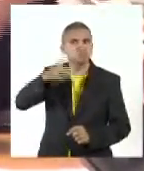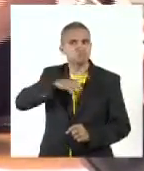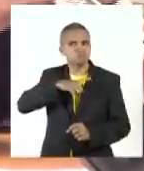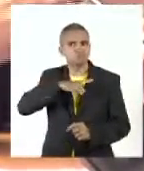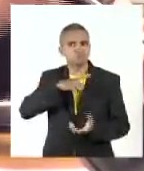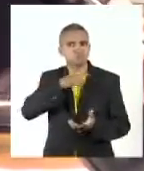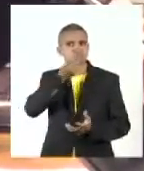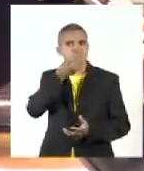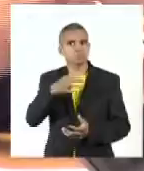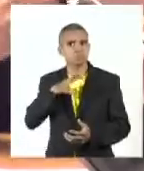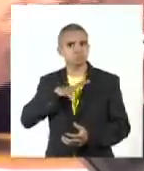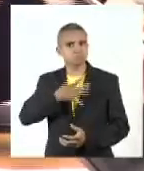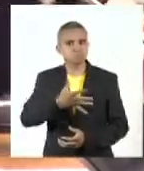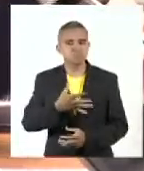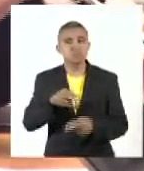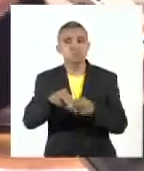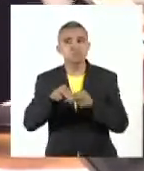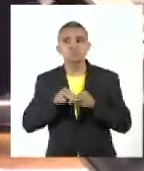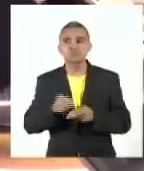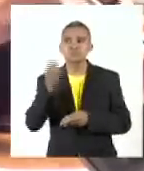Vossa Excelência tem se destacado